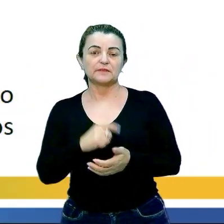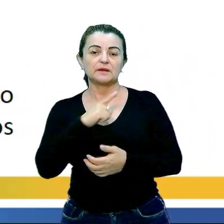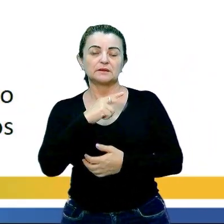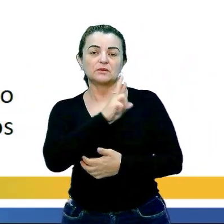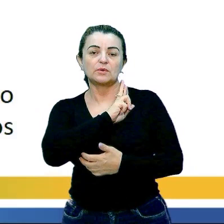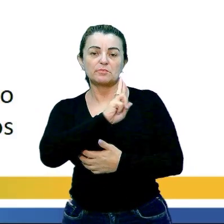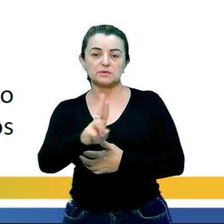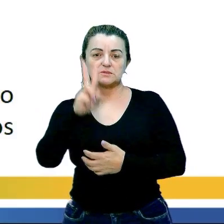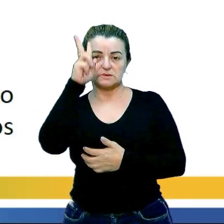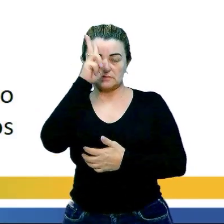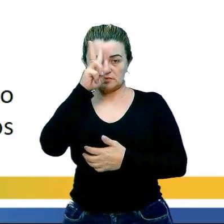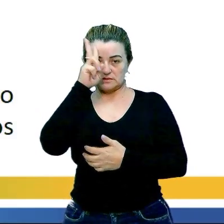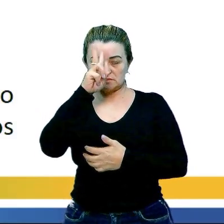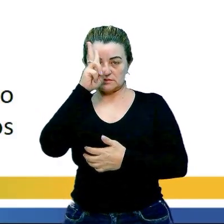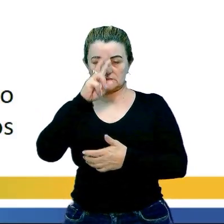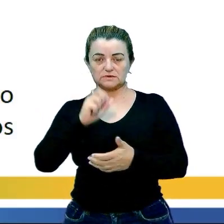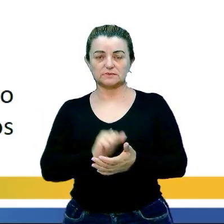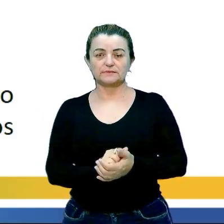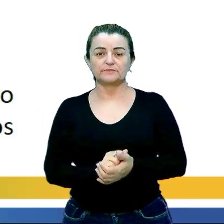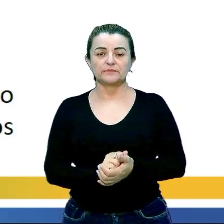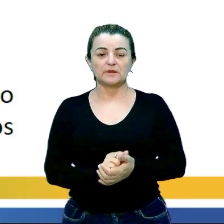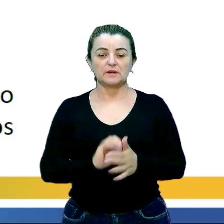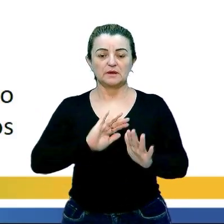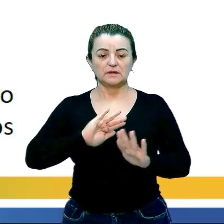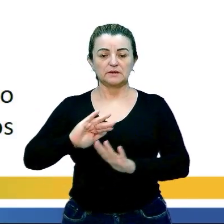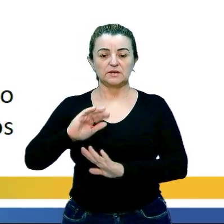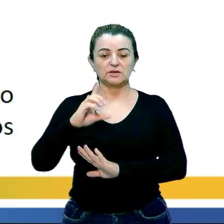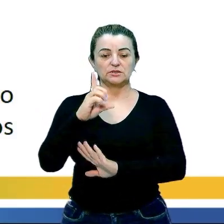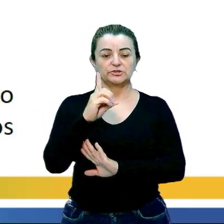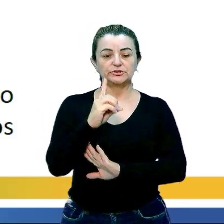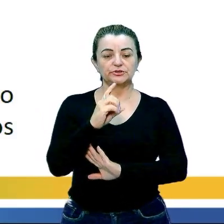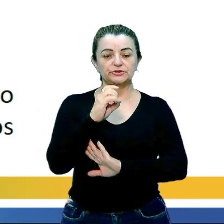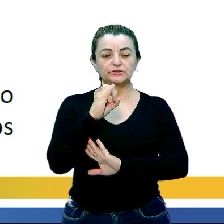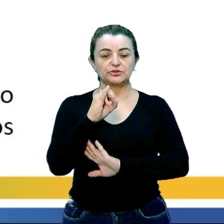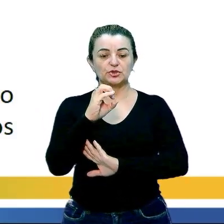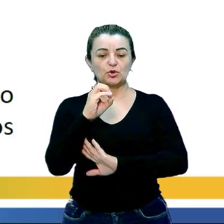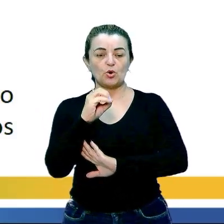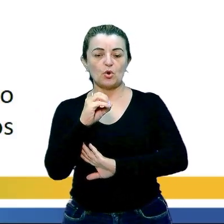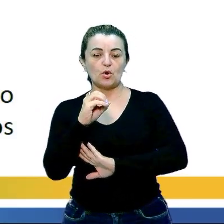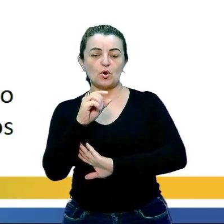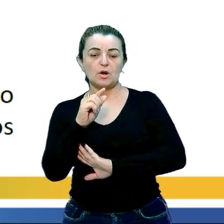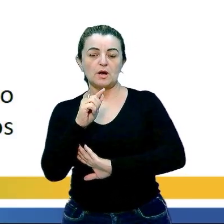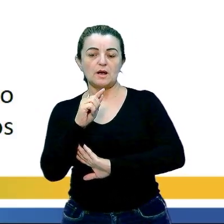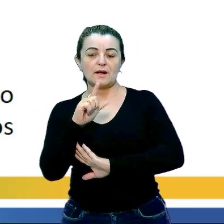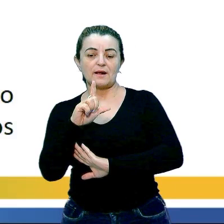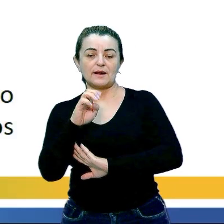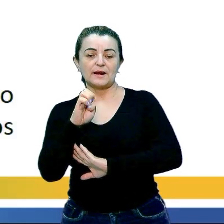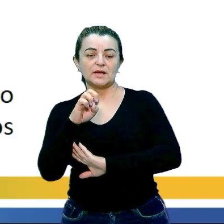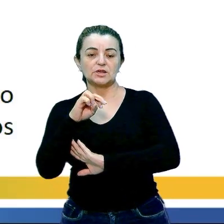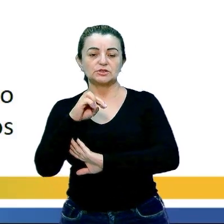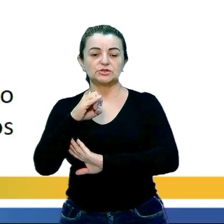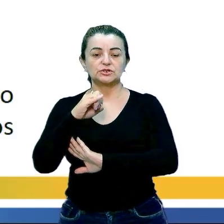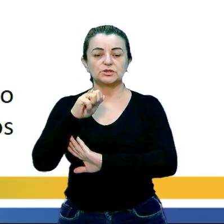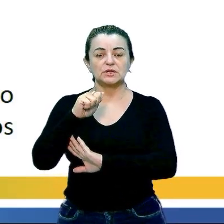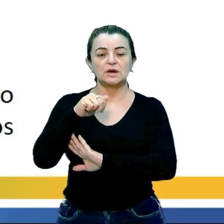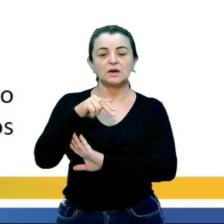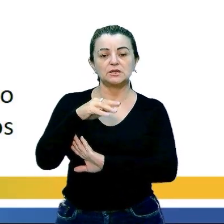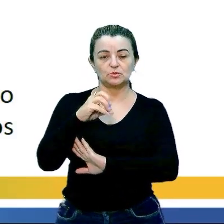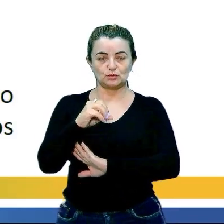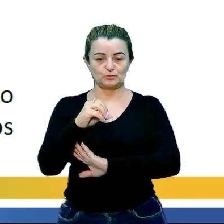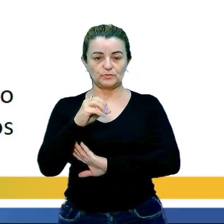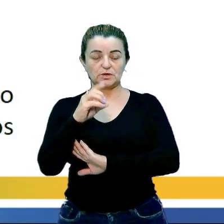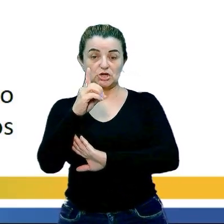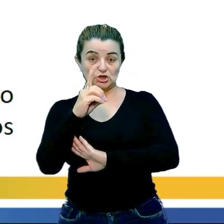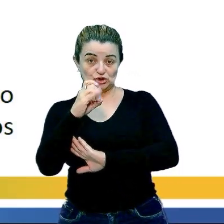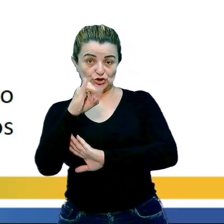né, da história romana, que é Diocleciano, né? Esse nome bem bonitinho, né? Esse Diocleciano, ele